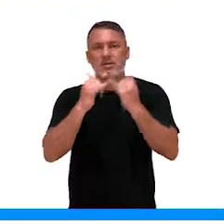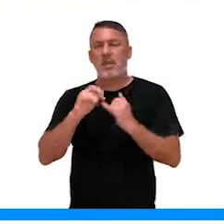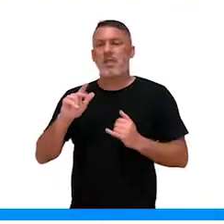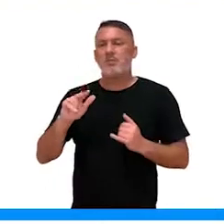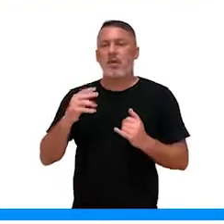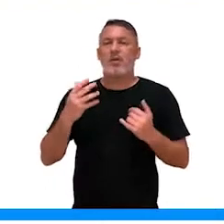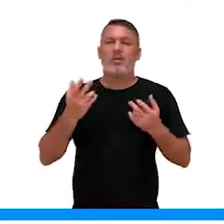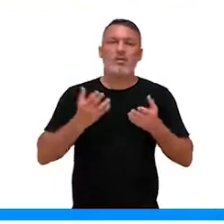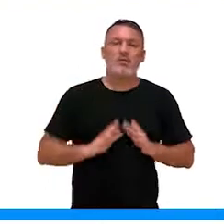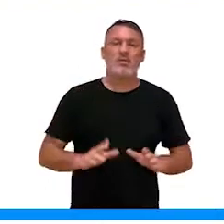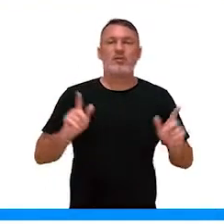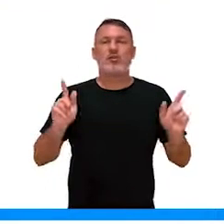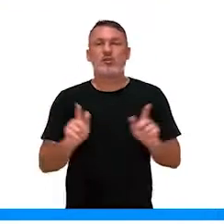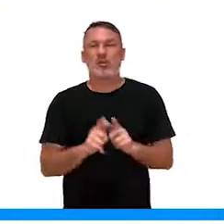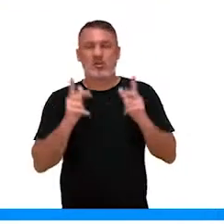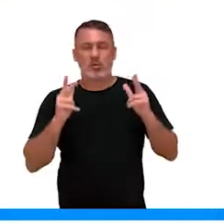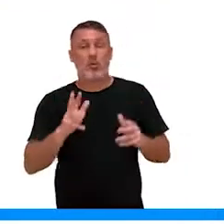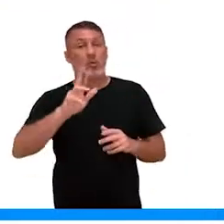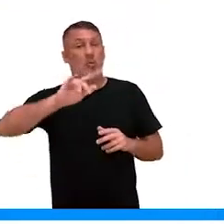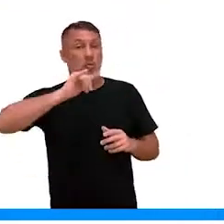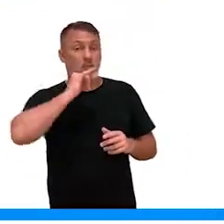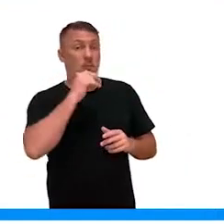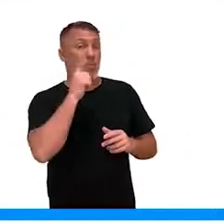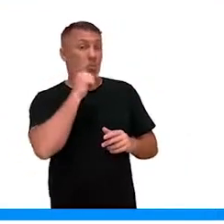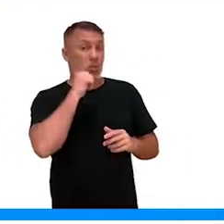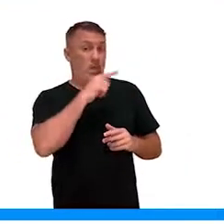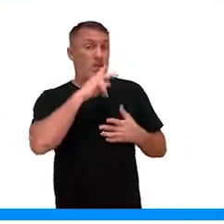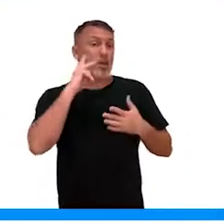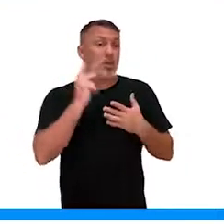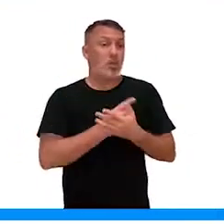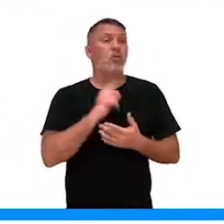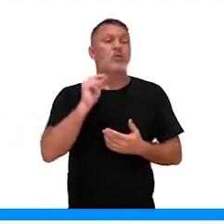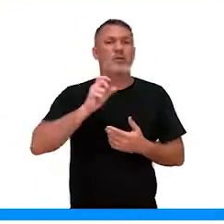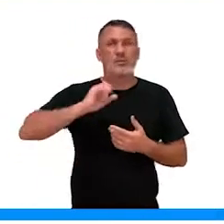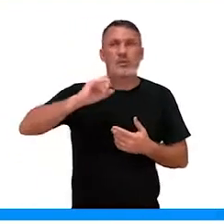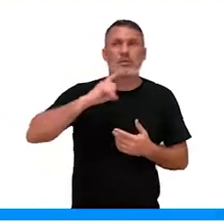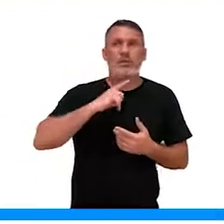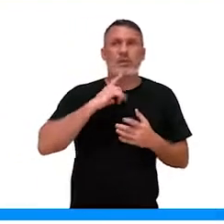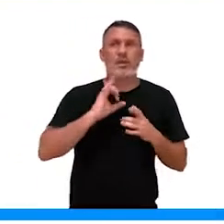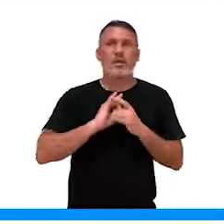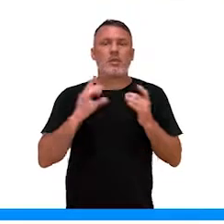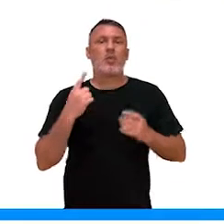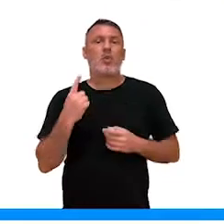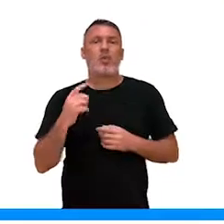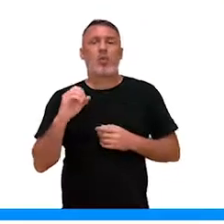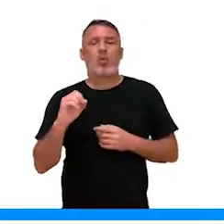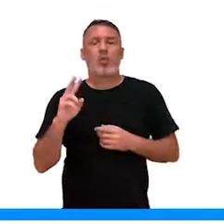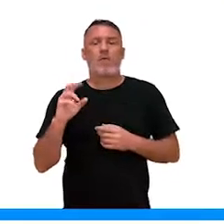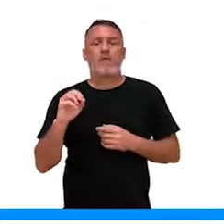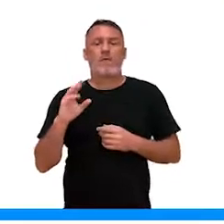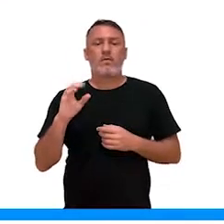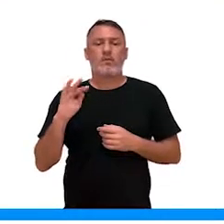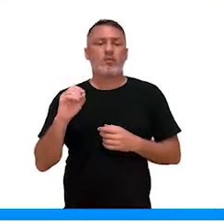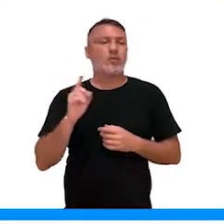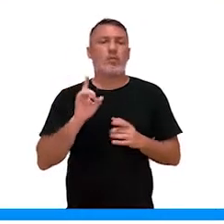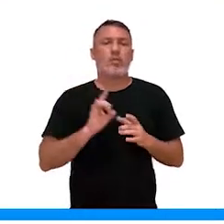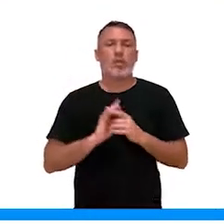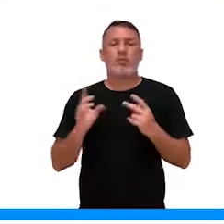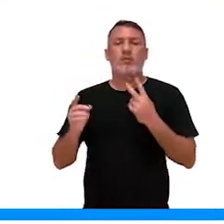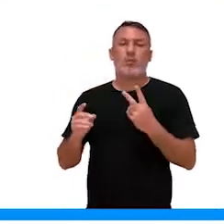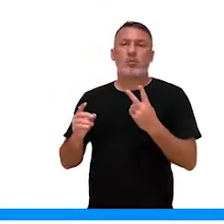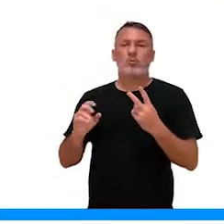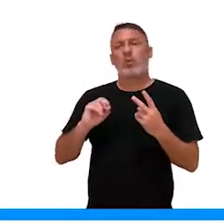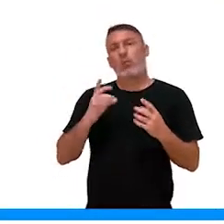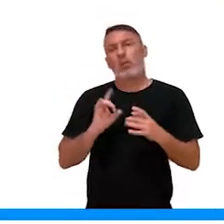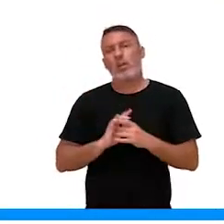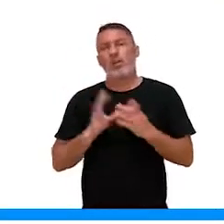quê? Nesse caso, pessoal, a mulher, ocasionalmente, ao invés de liberar um ovócito, ela